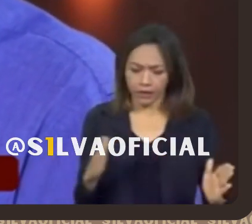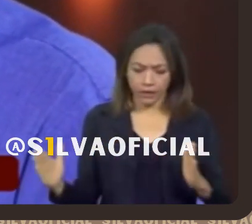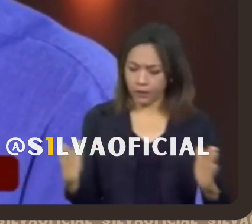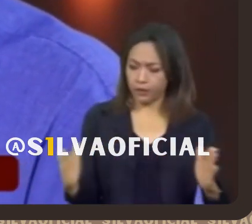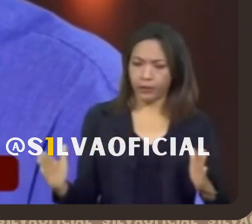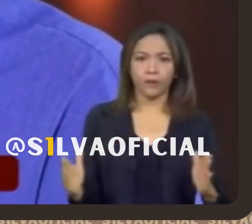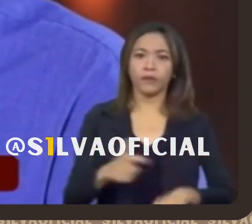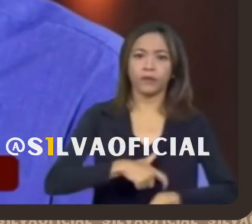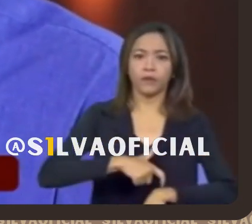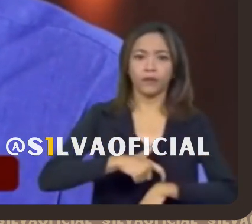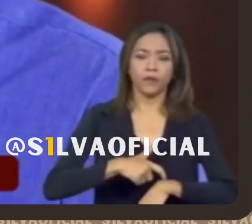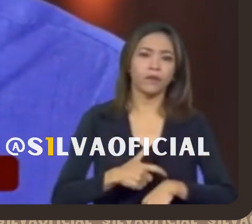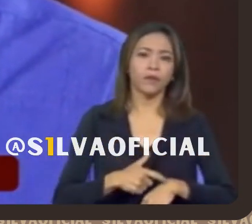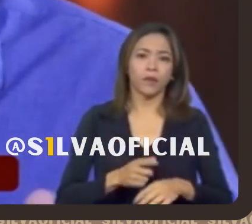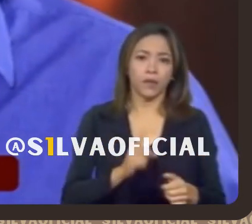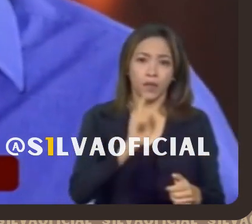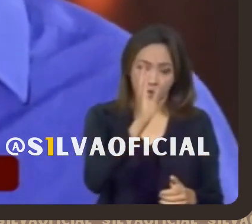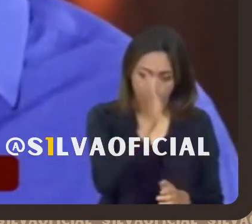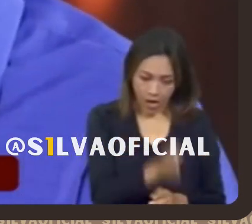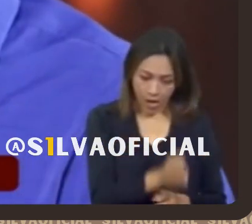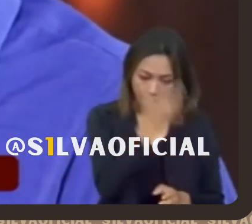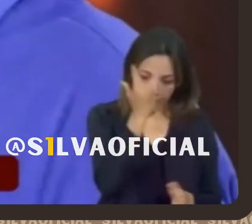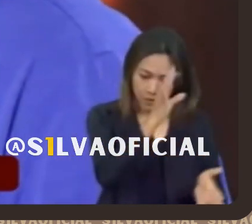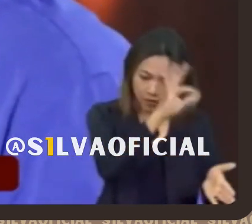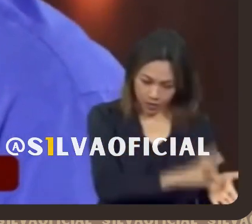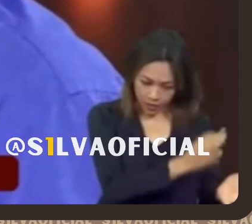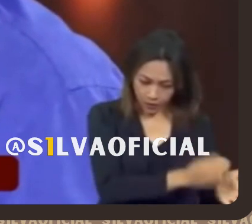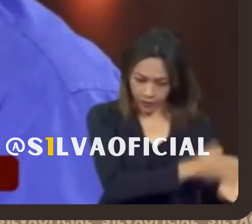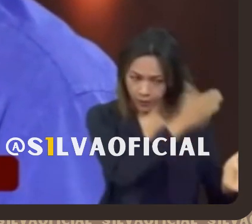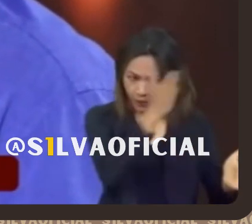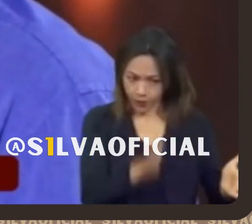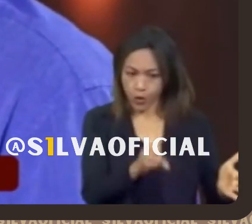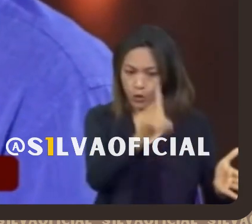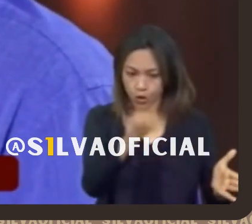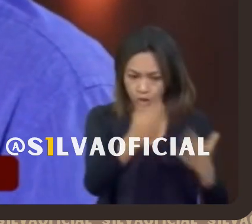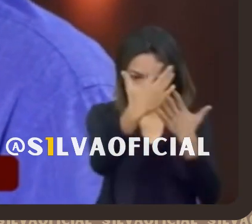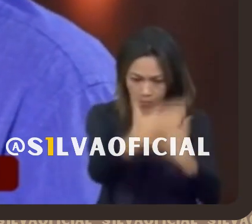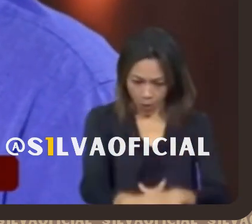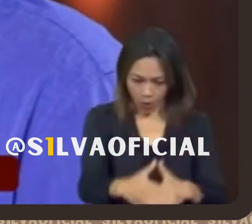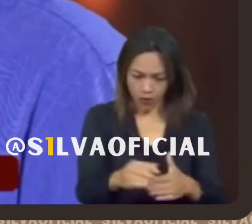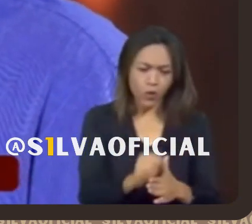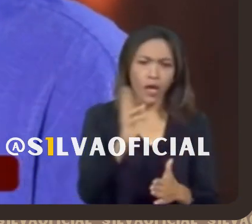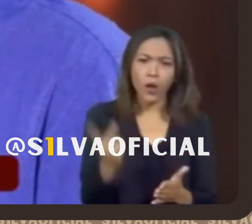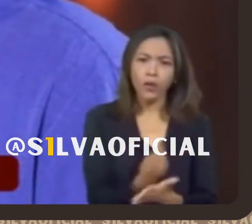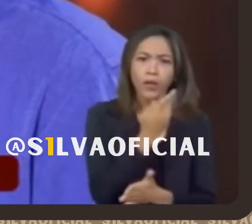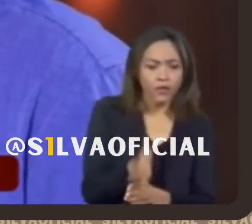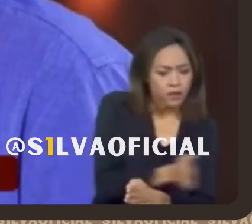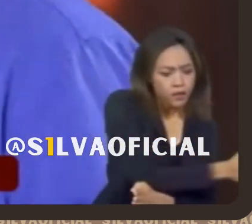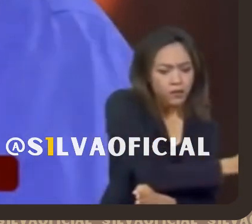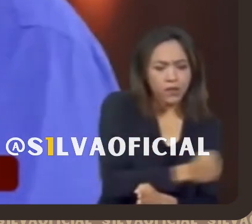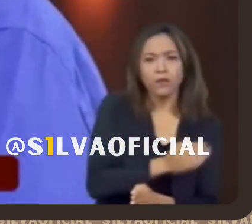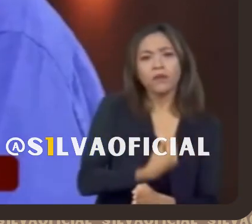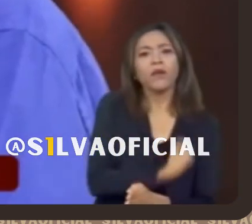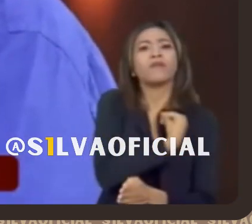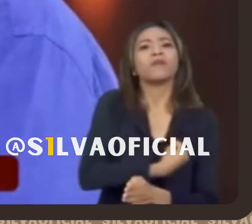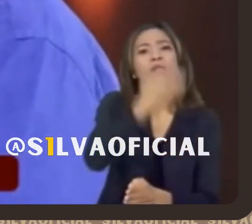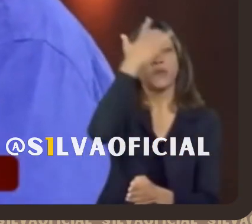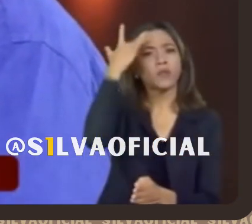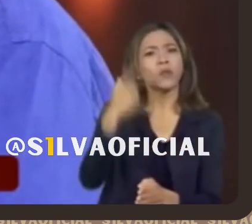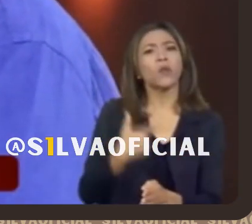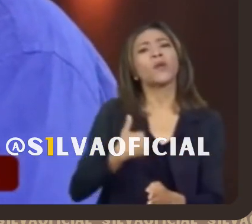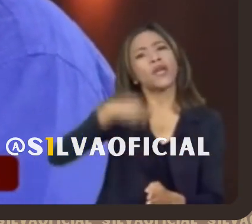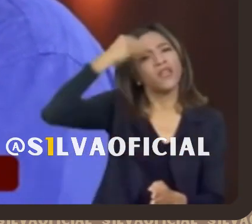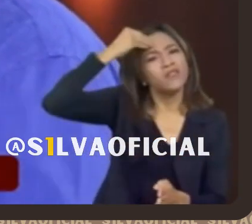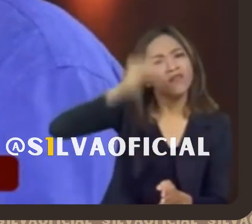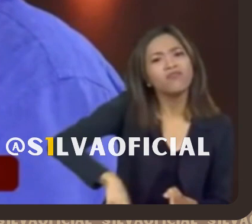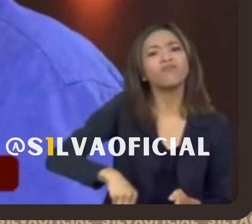Entre a pessoa se inscrever e o dia da prova o que que acontece na vida da pessoa o que que desestimula ele a fazer